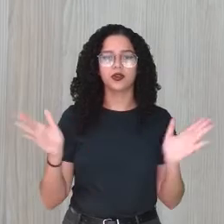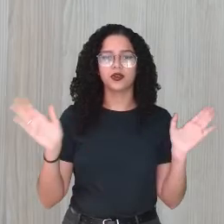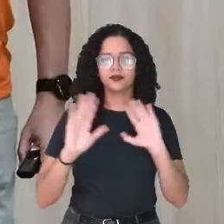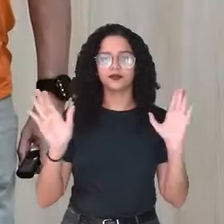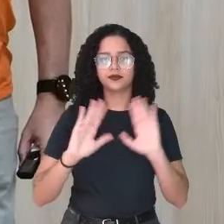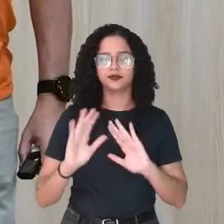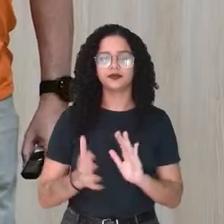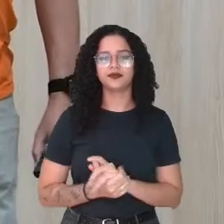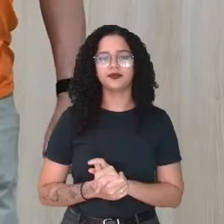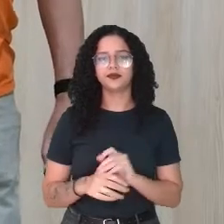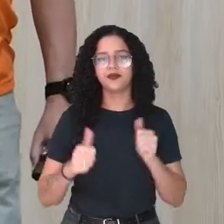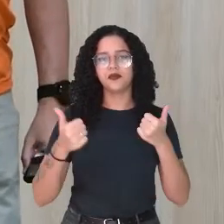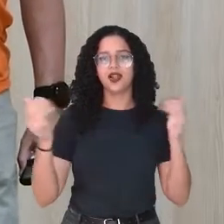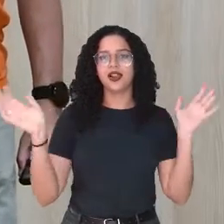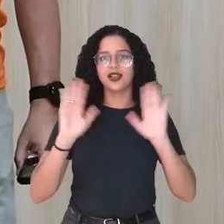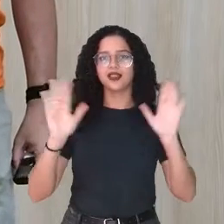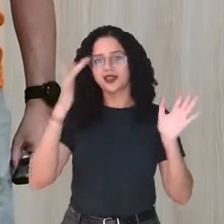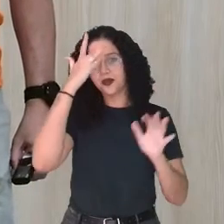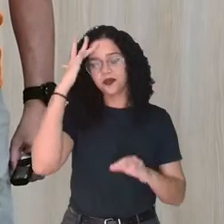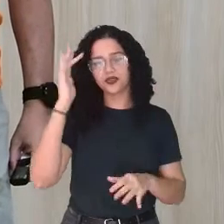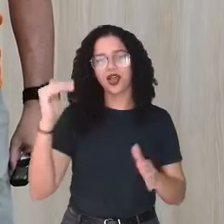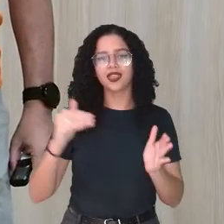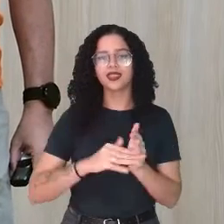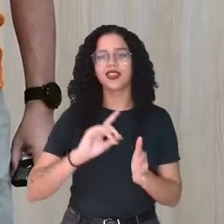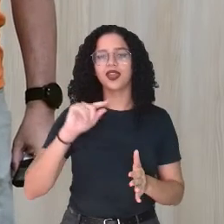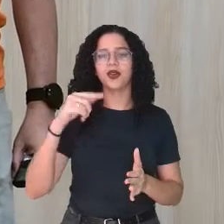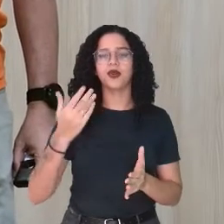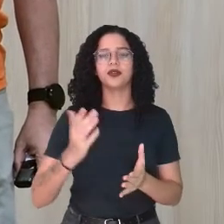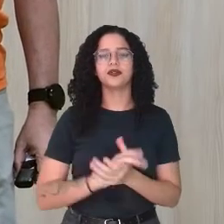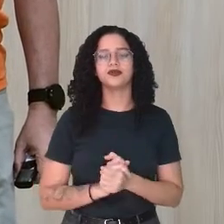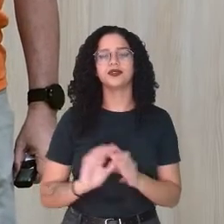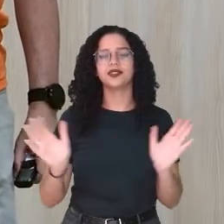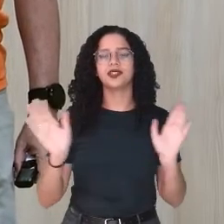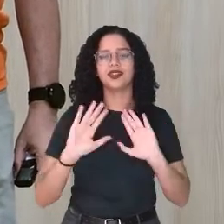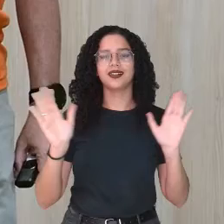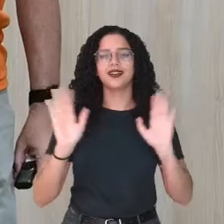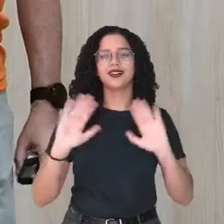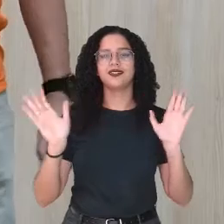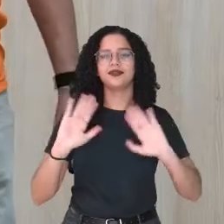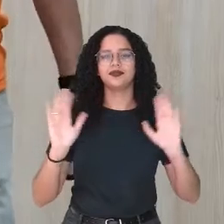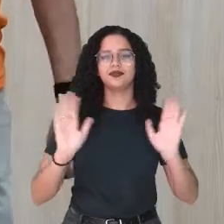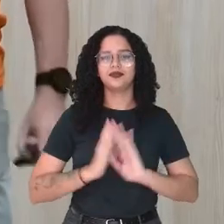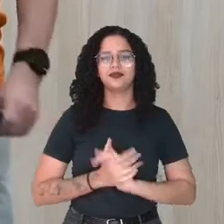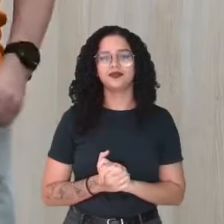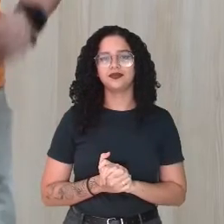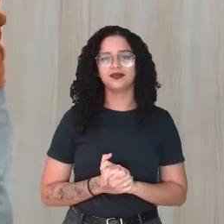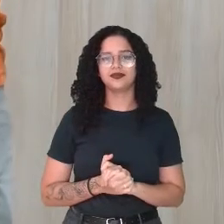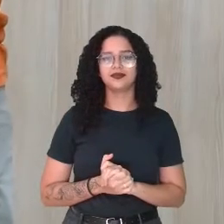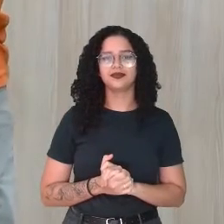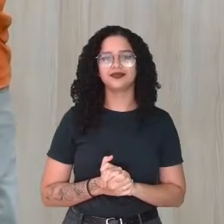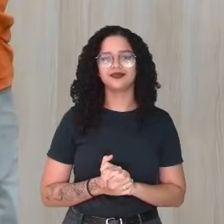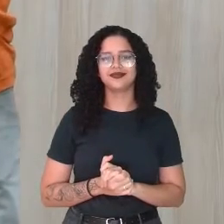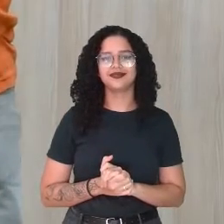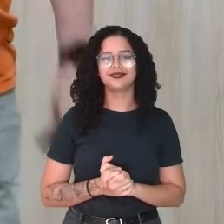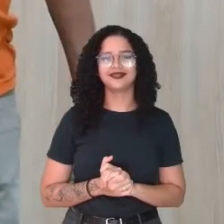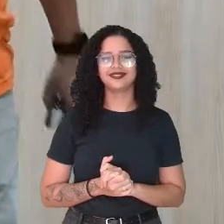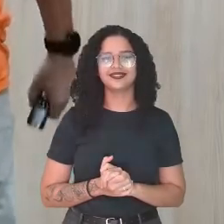tchau. Beleza, tchau, meu povo. Até outra hora, se Deus quiser. Tchau, Billy. Tchau, Vitória. Só Vitória.